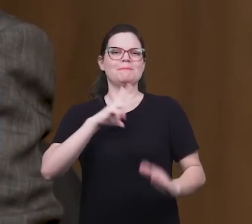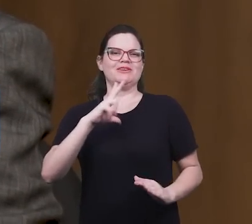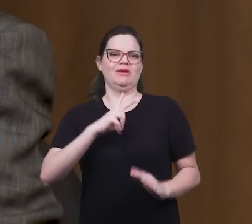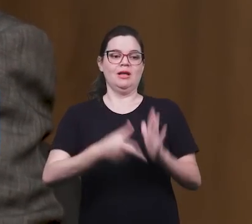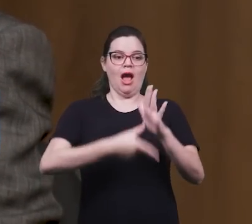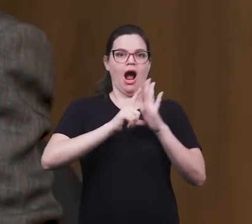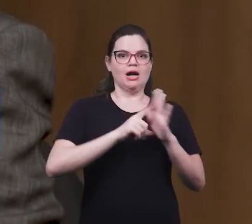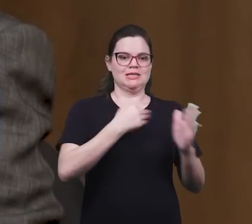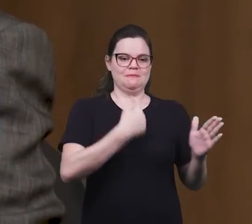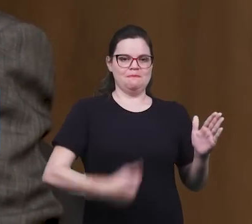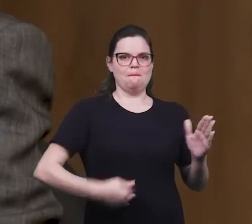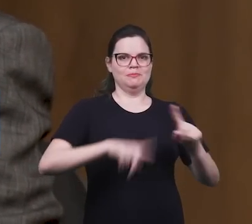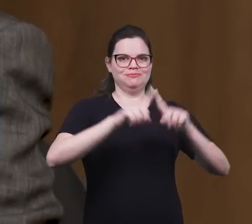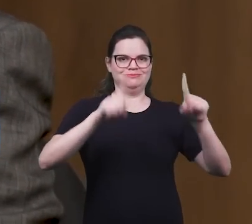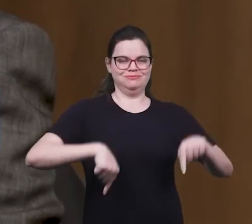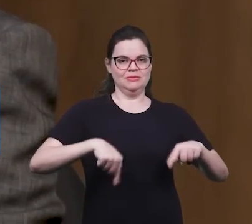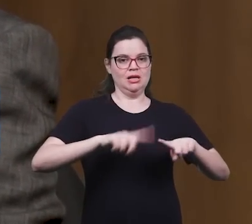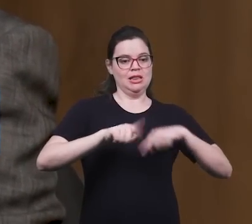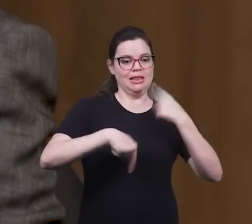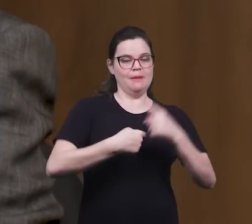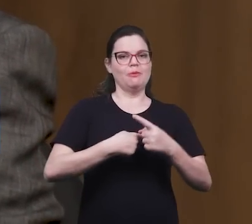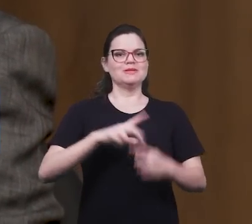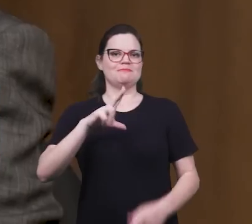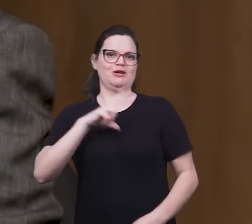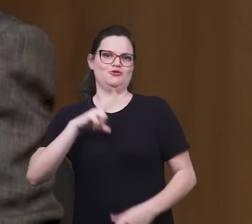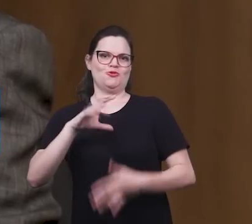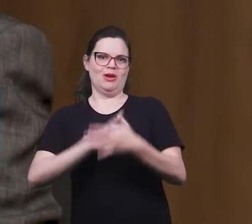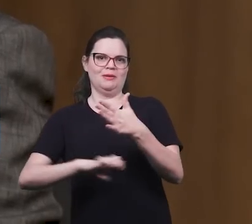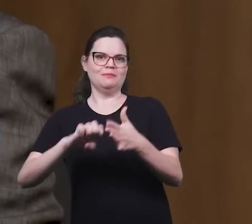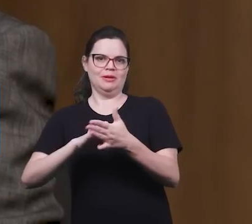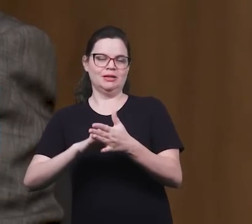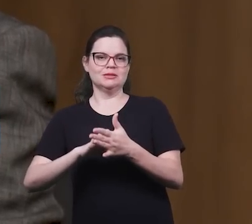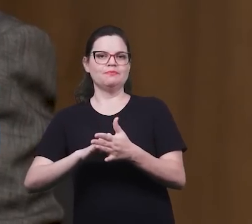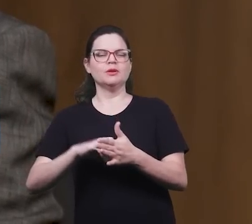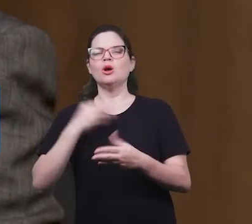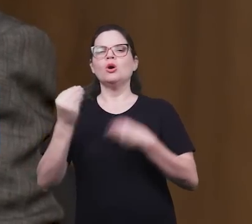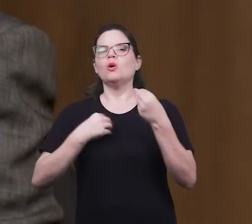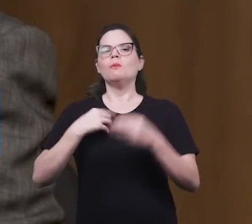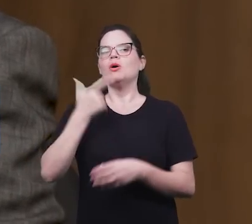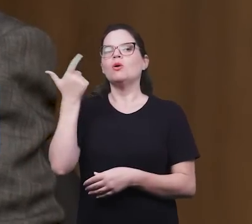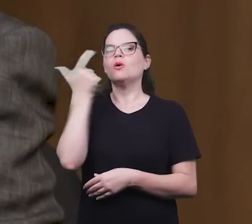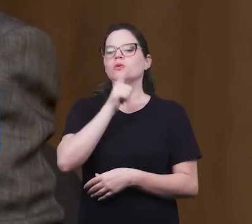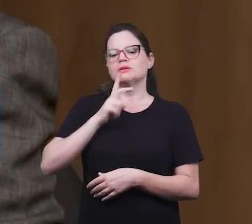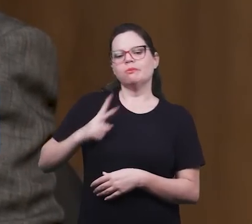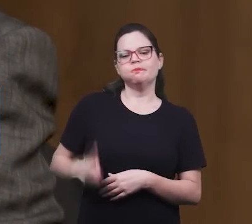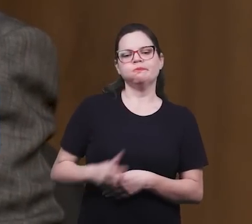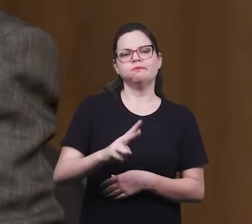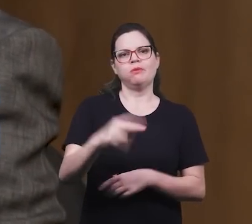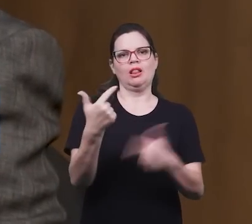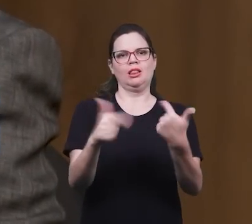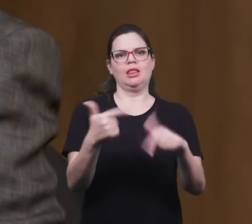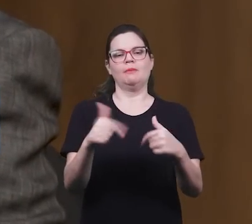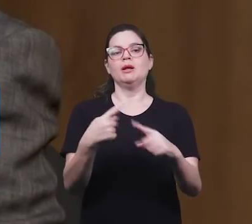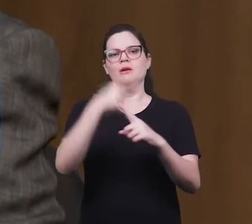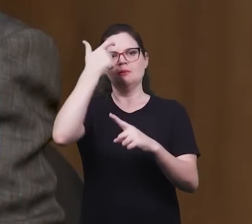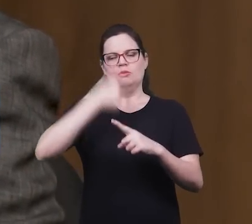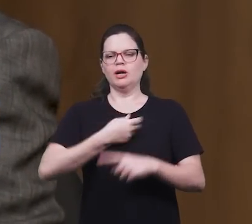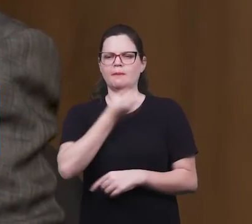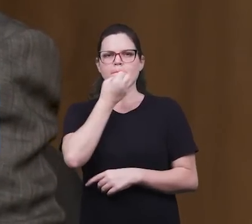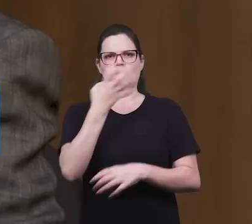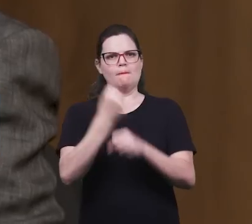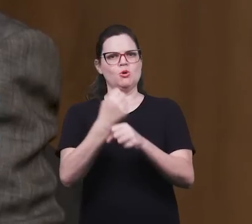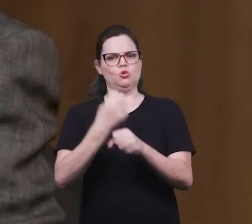critério que me levou a permanecer na empresa e não ser demitido foi esse critério de produção. Eu era de